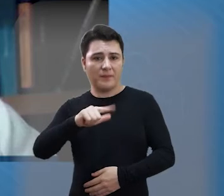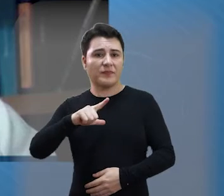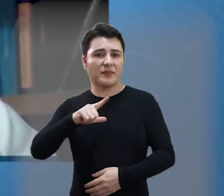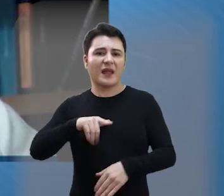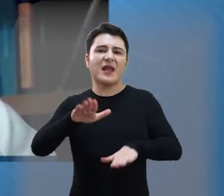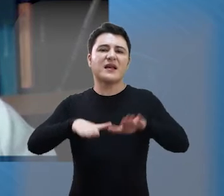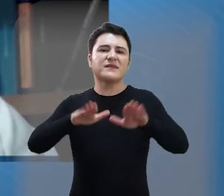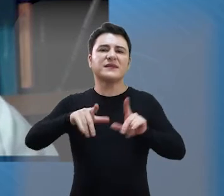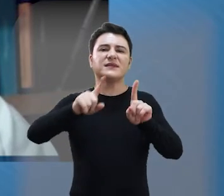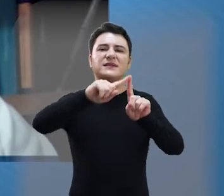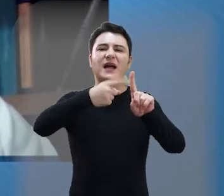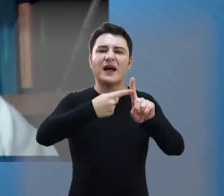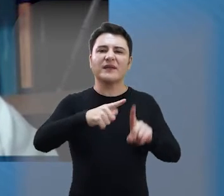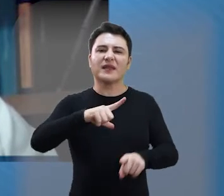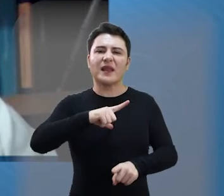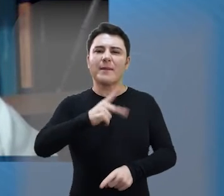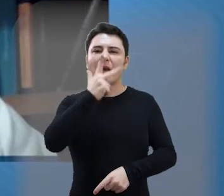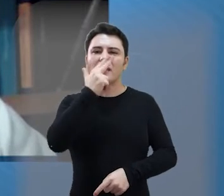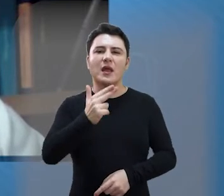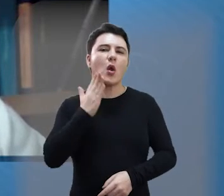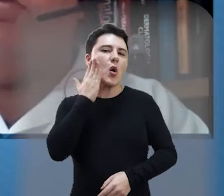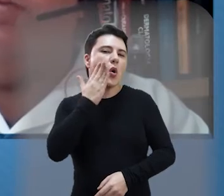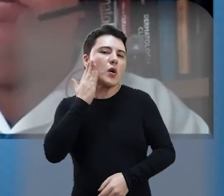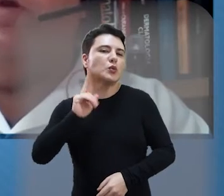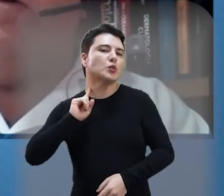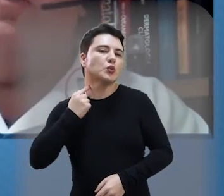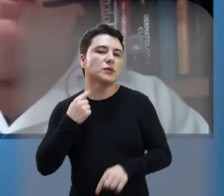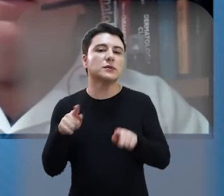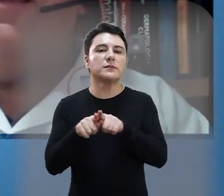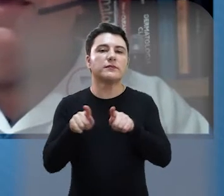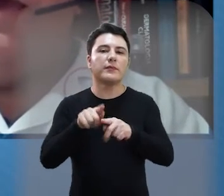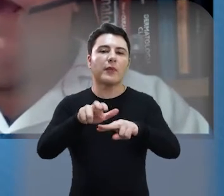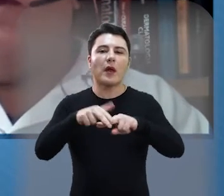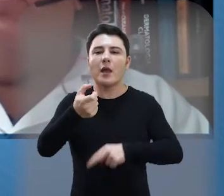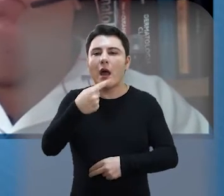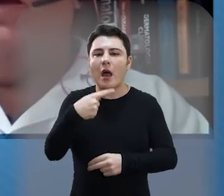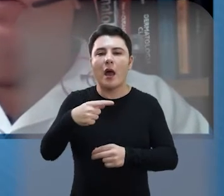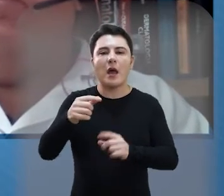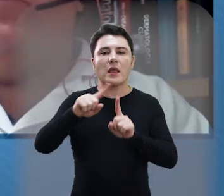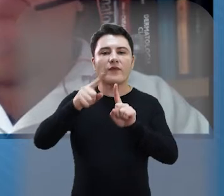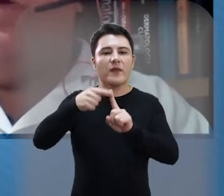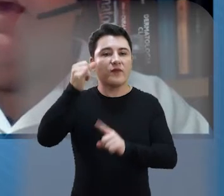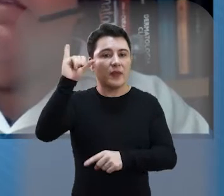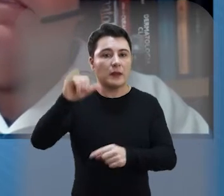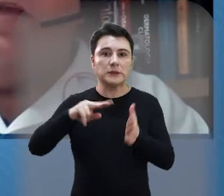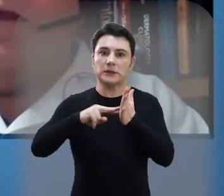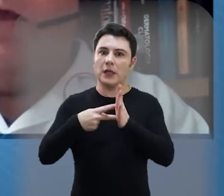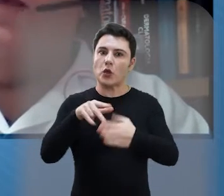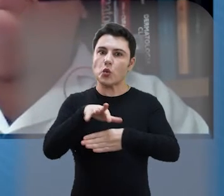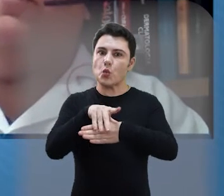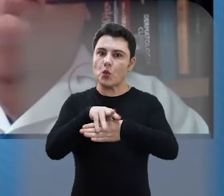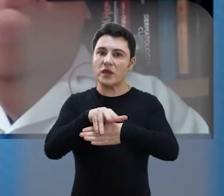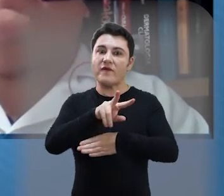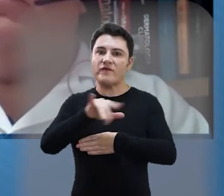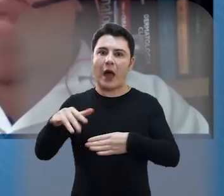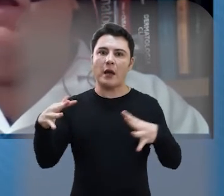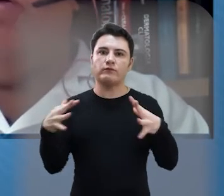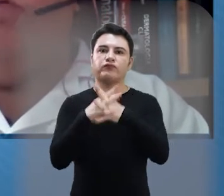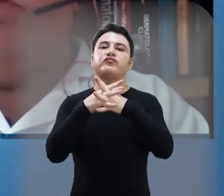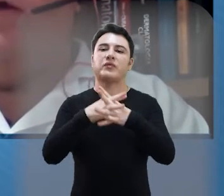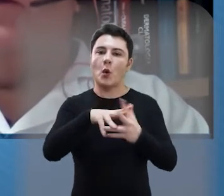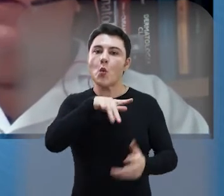na face, na gravidez, no uso do anticoncepcional, que é uma doença, né,